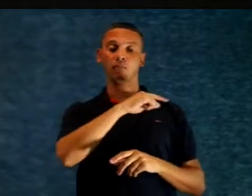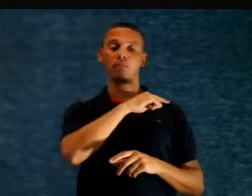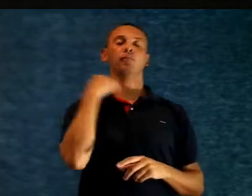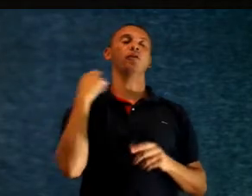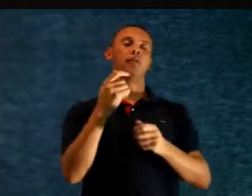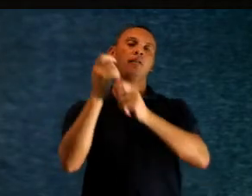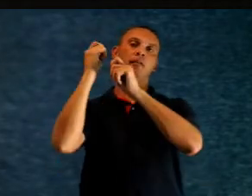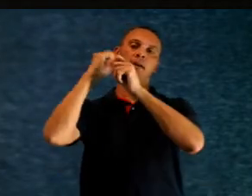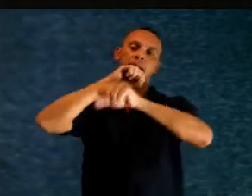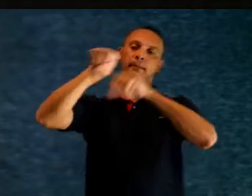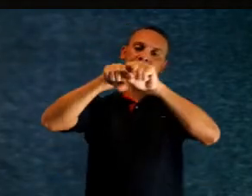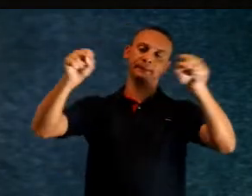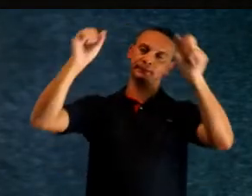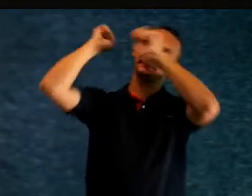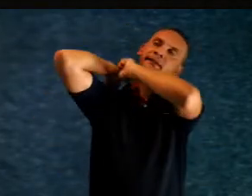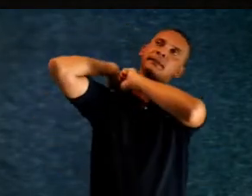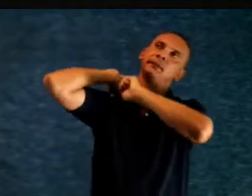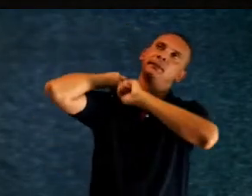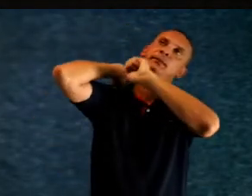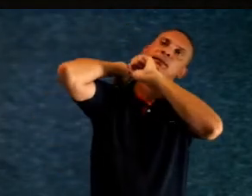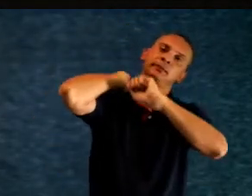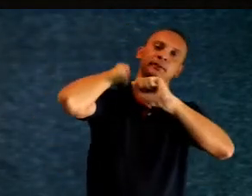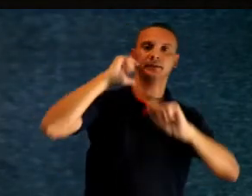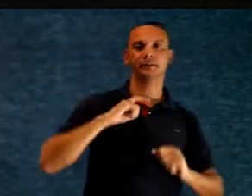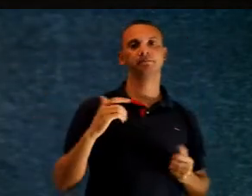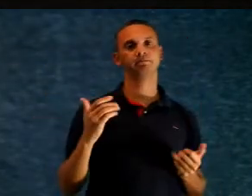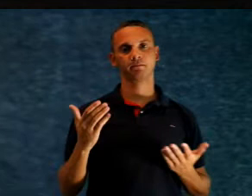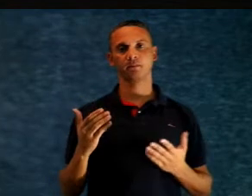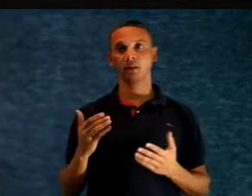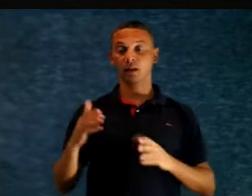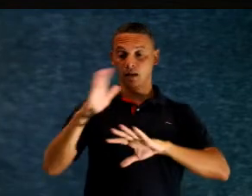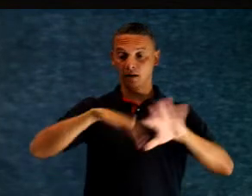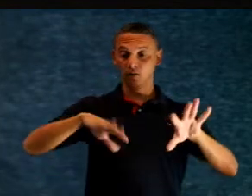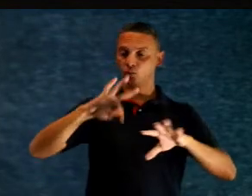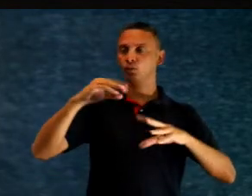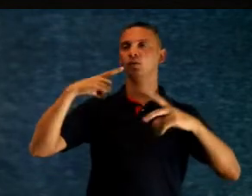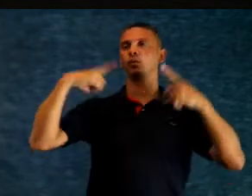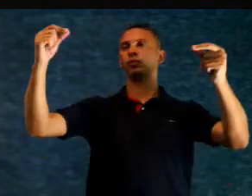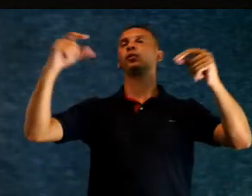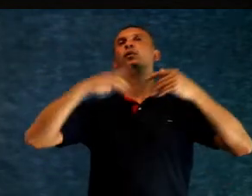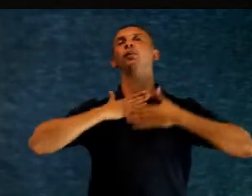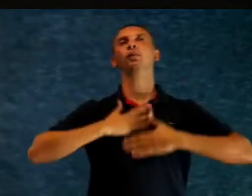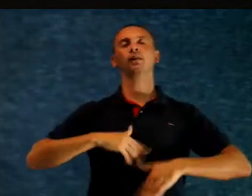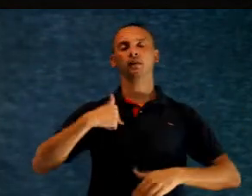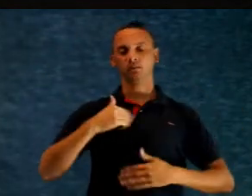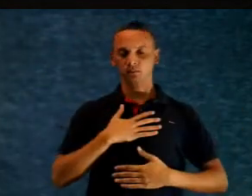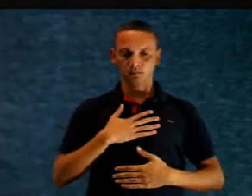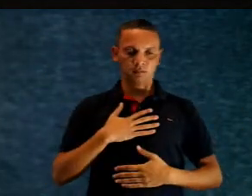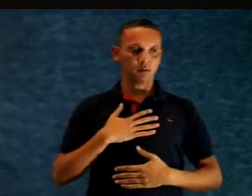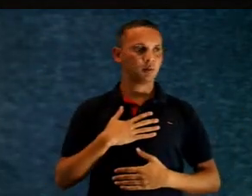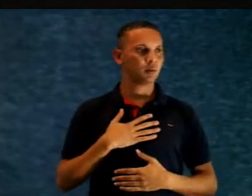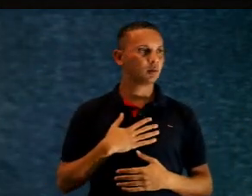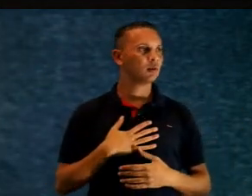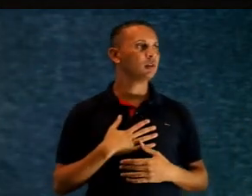amarelos, ficavam as árvores. Numa sadia terra vermelha, ao mesmo tempo tão impregnada do nosso jeito